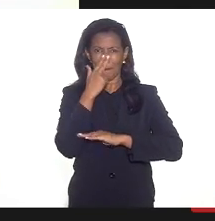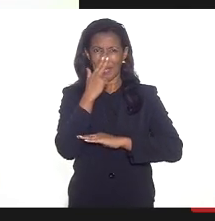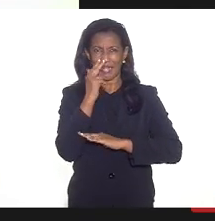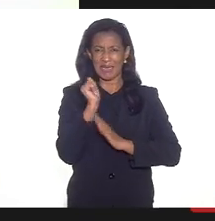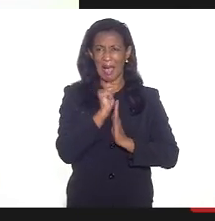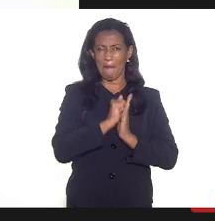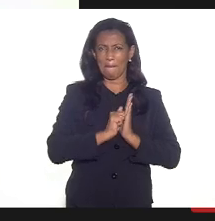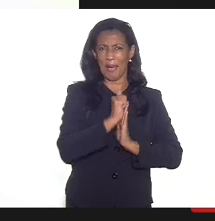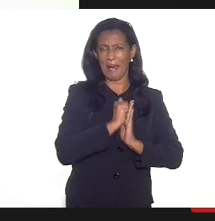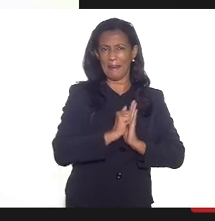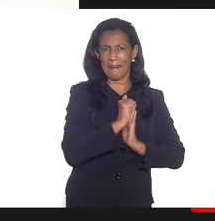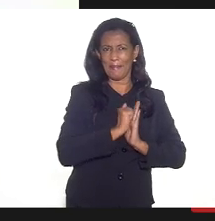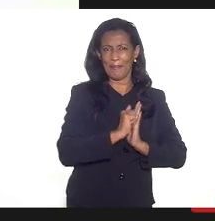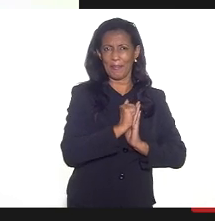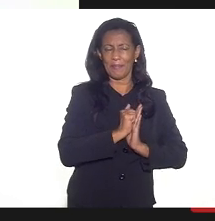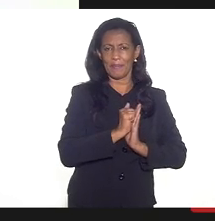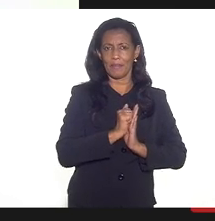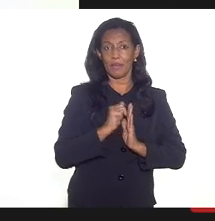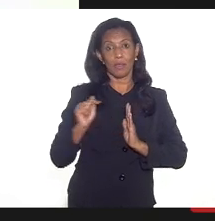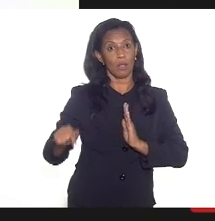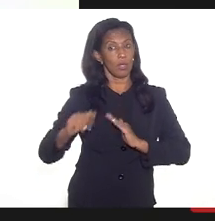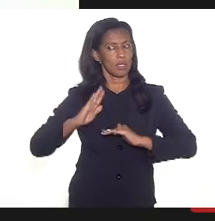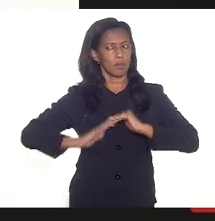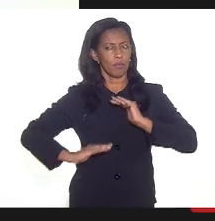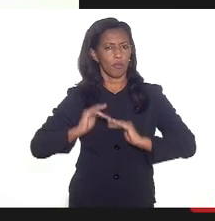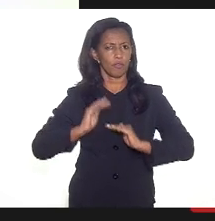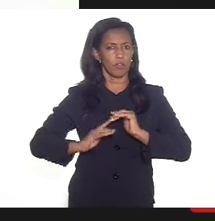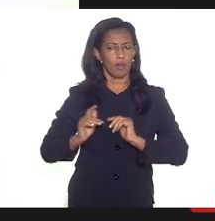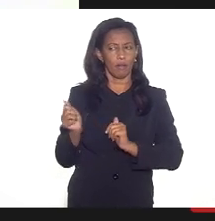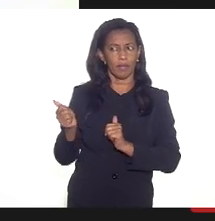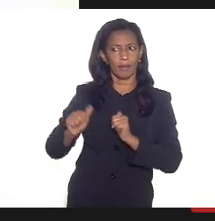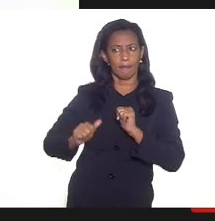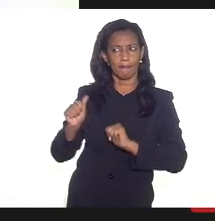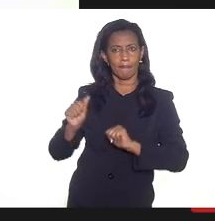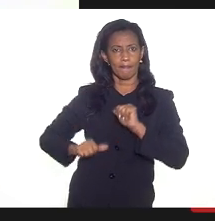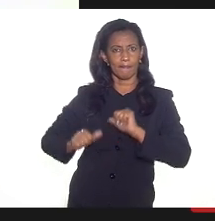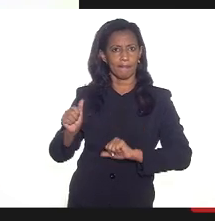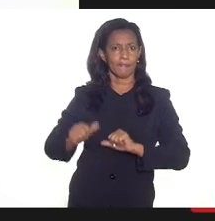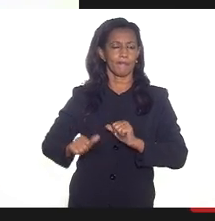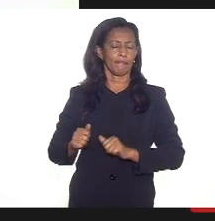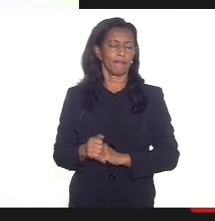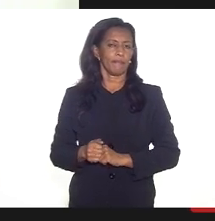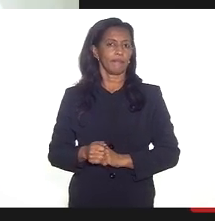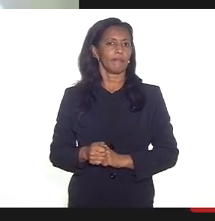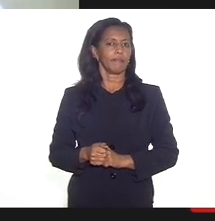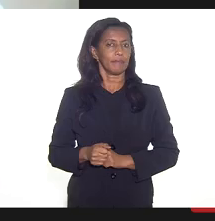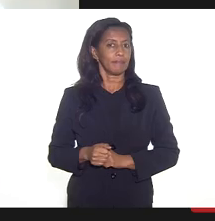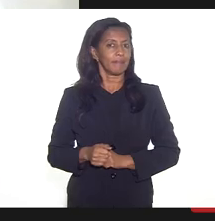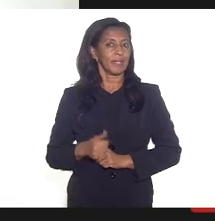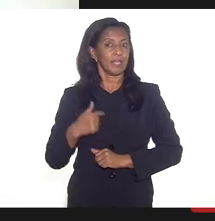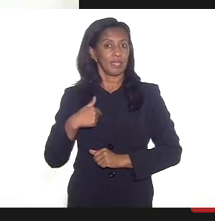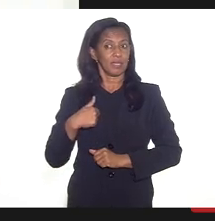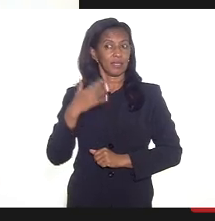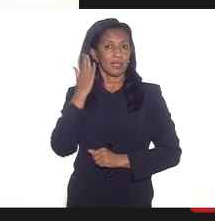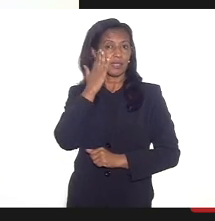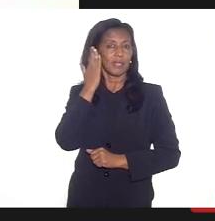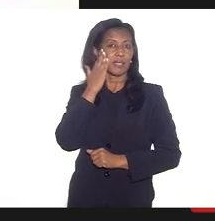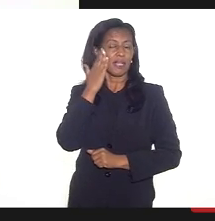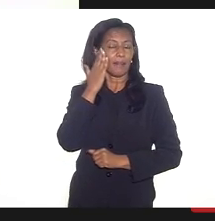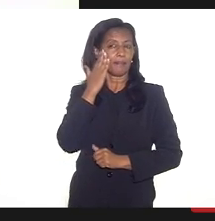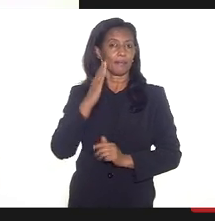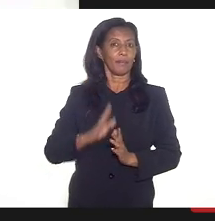mulher. Então, esse profissional tem que ter a sensibilidade de colocar